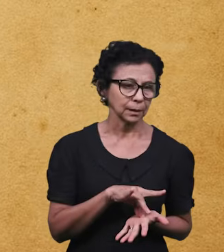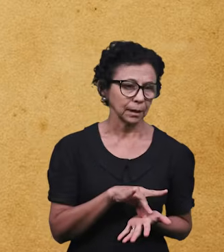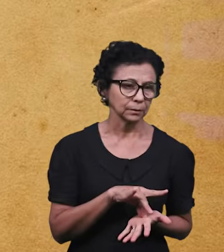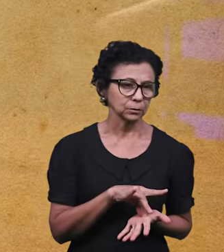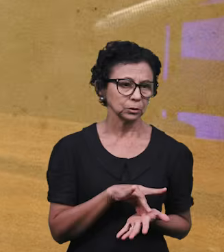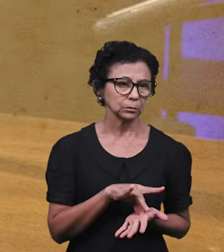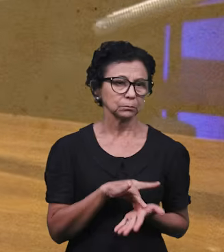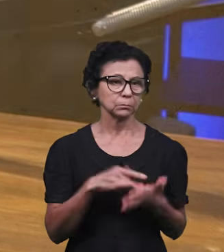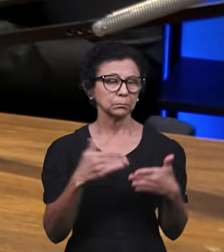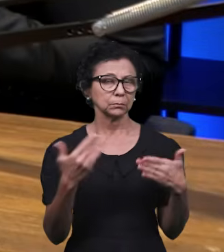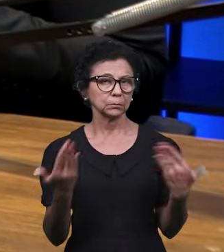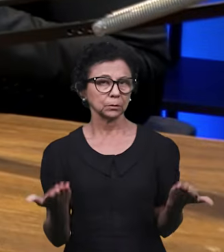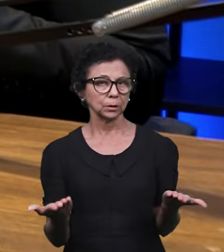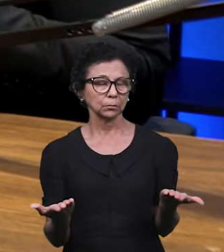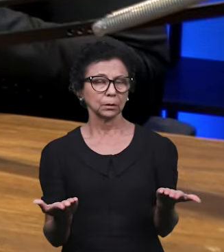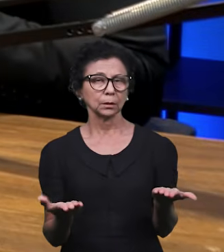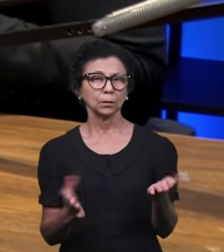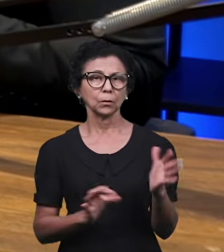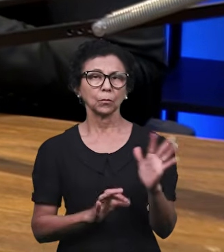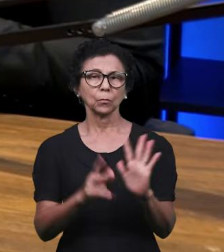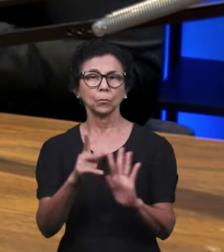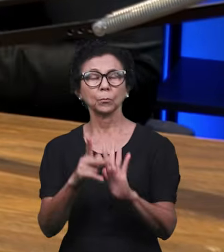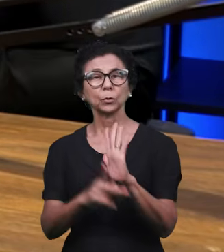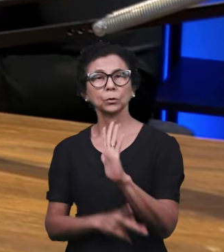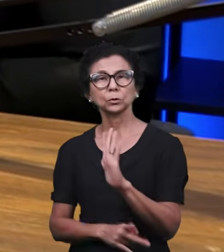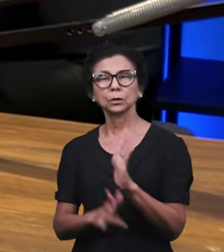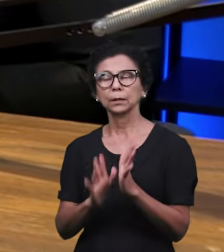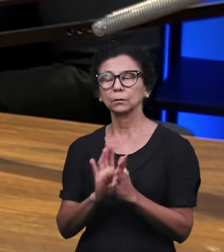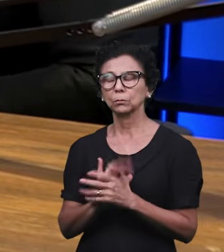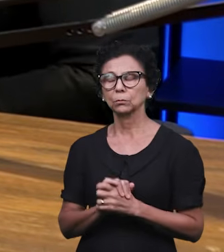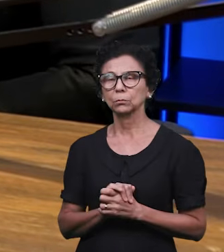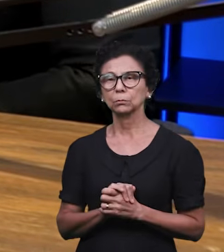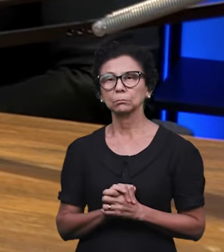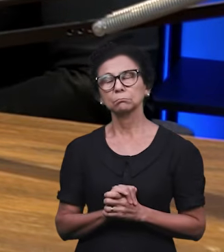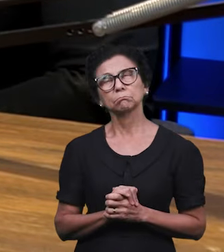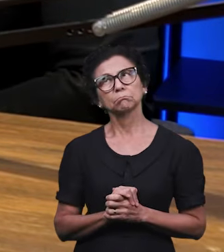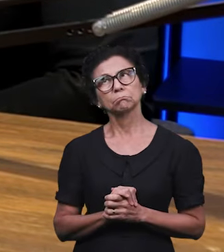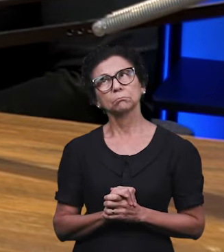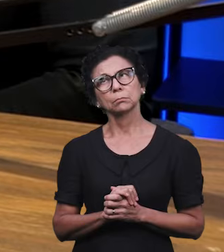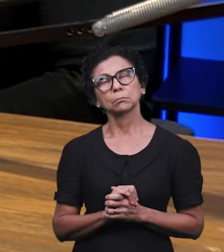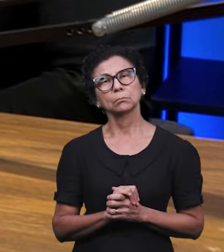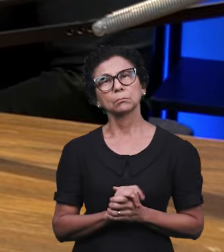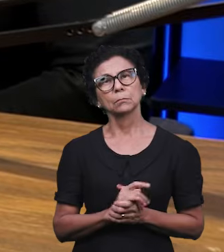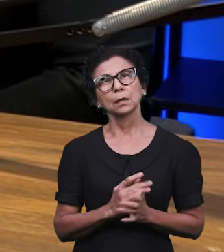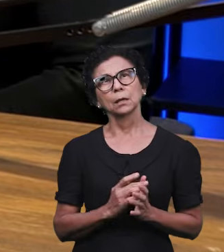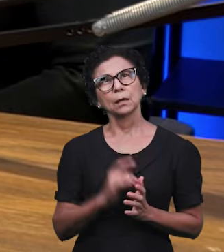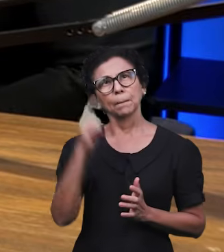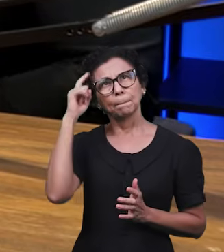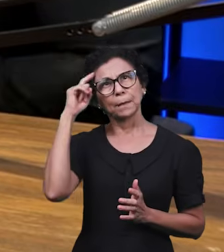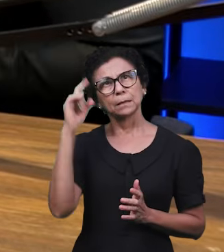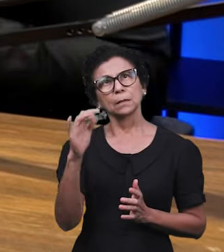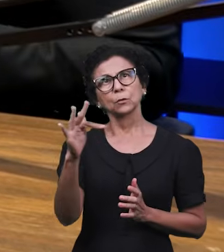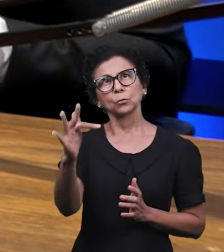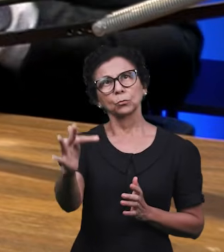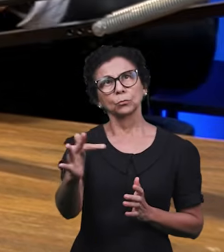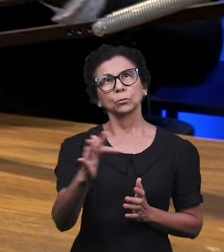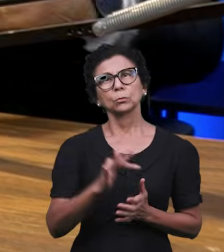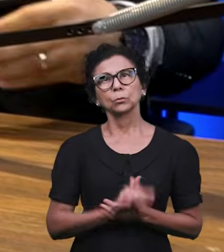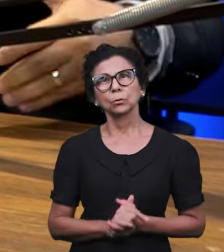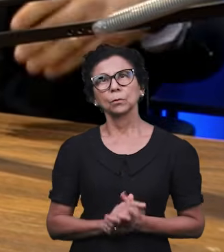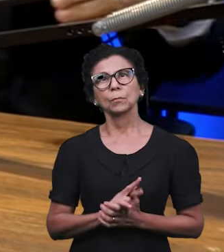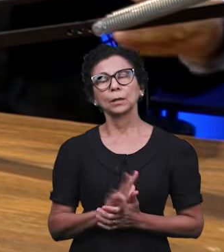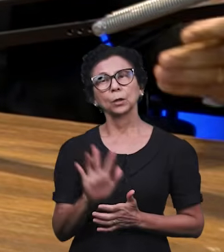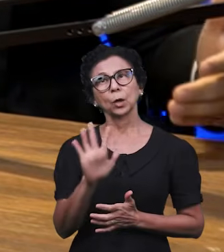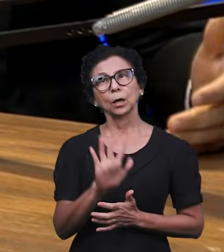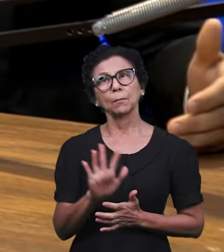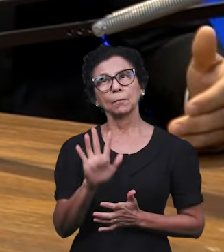que é um projeto. Um projeto ele é a sombra de um bem futuro, mas ainda não é a imagem